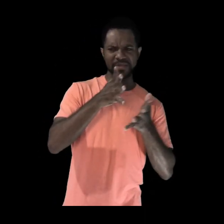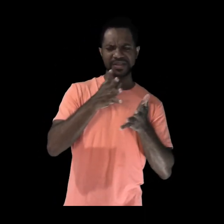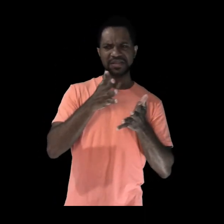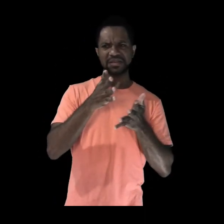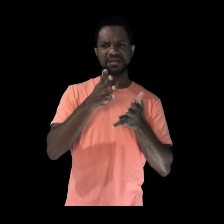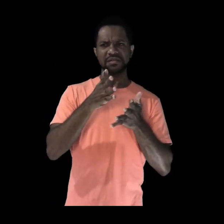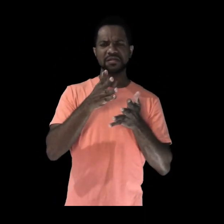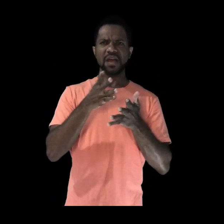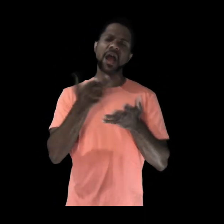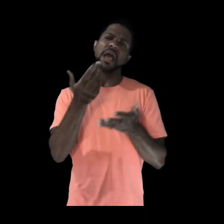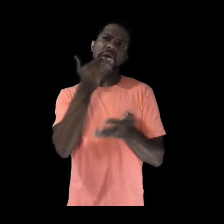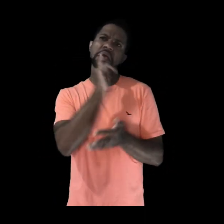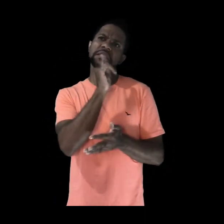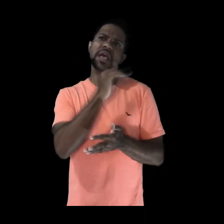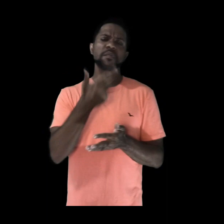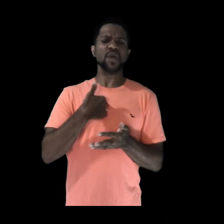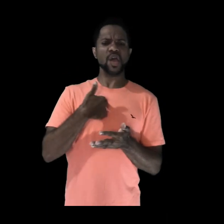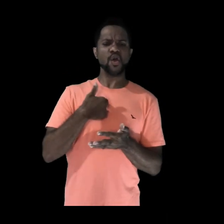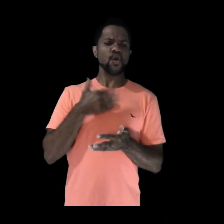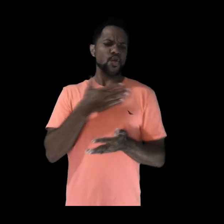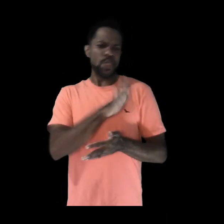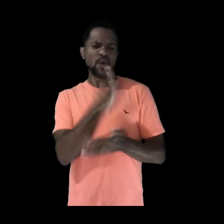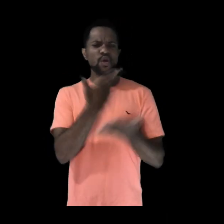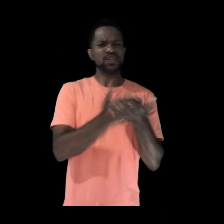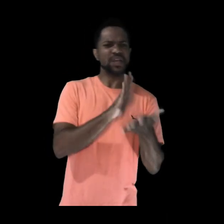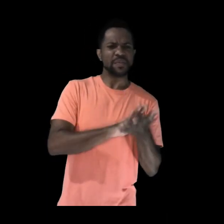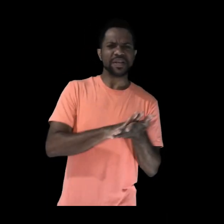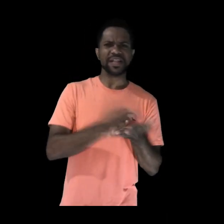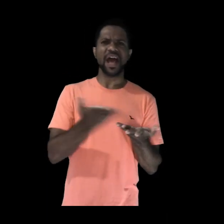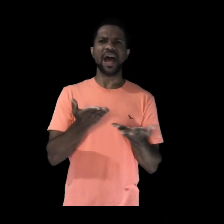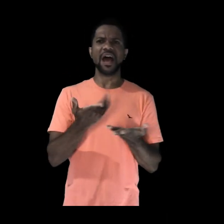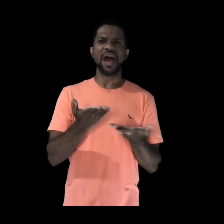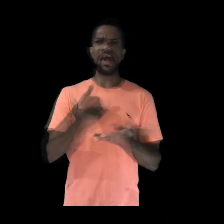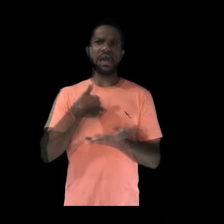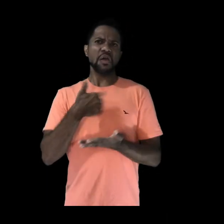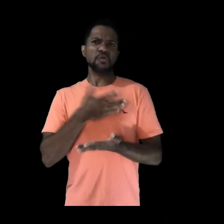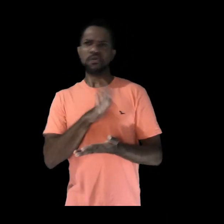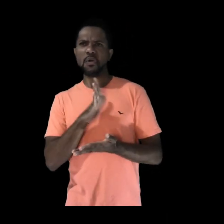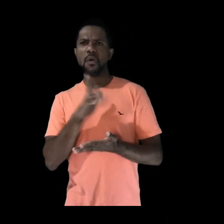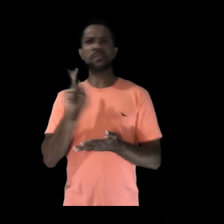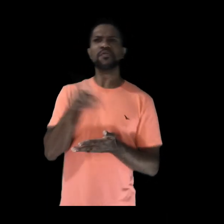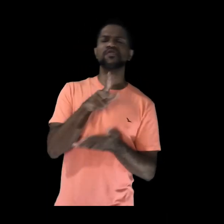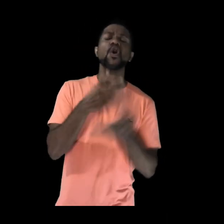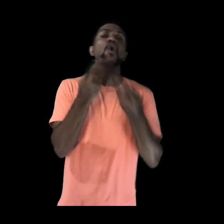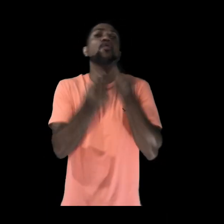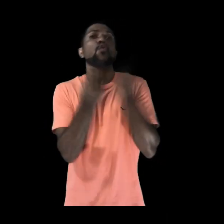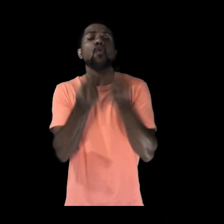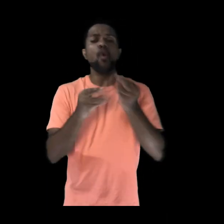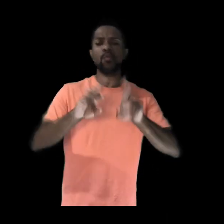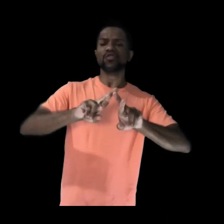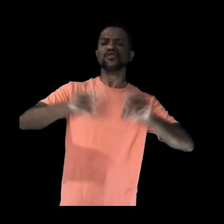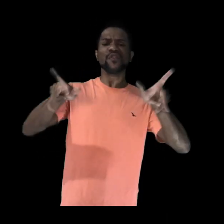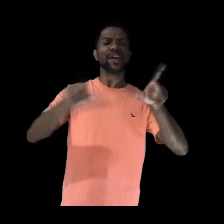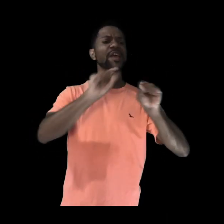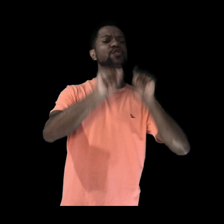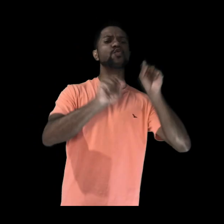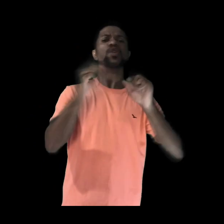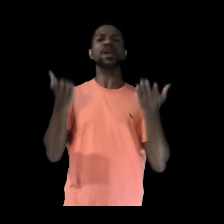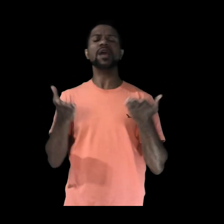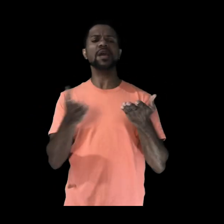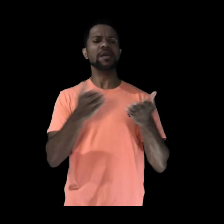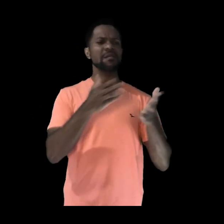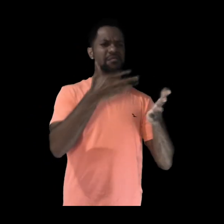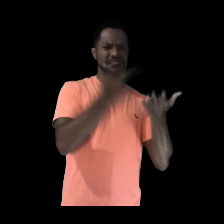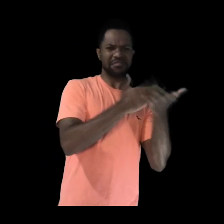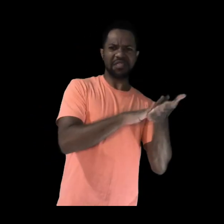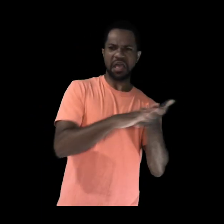vai ser? Porque eu não gosto de interpretar, eu não gosto de ser professor. Como que é essa diferença dessas formações que são